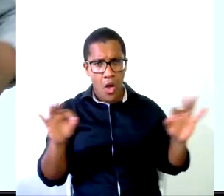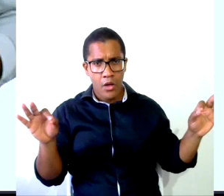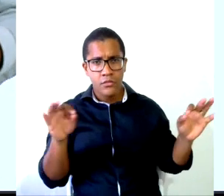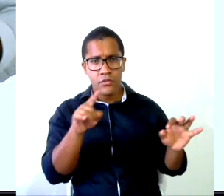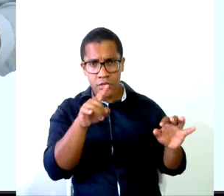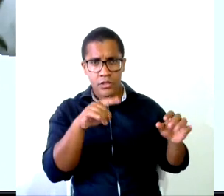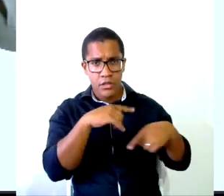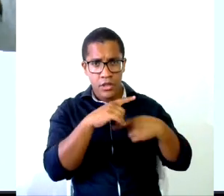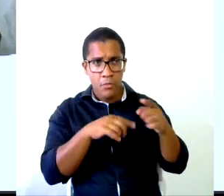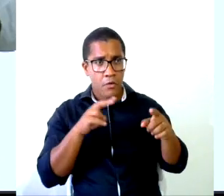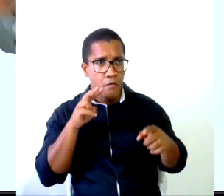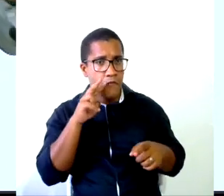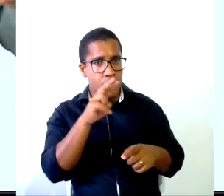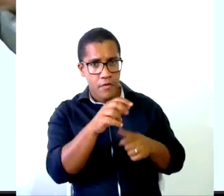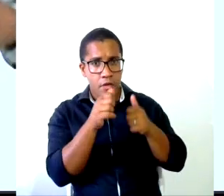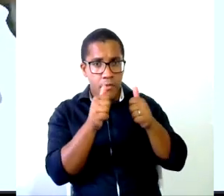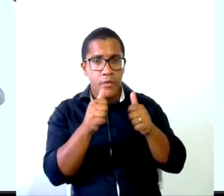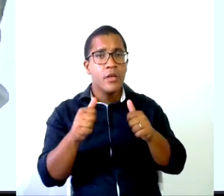impecável,